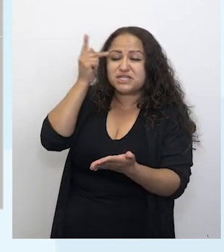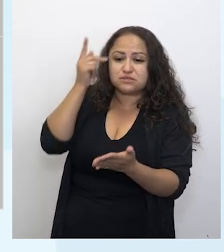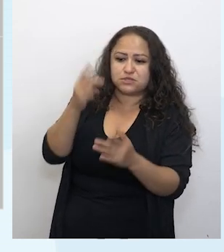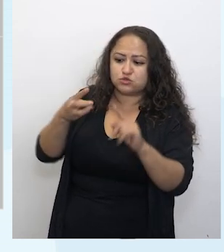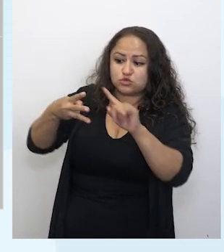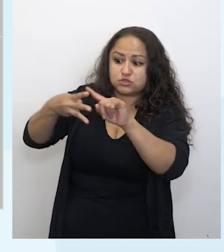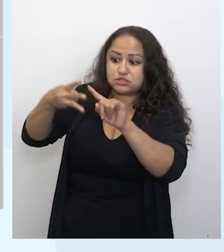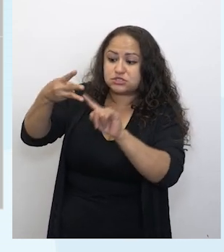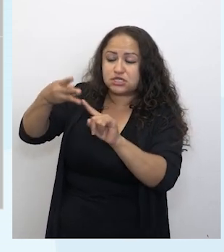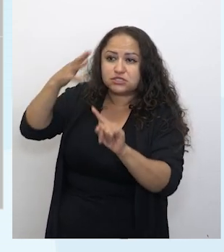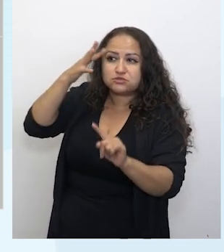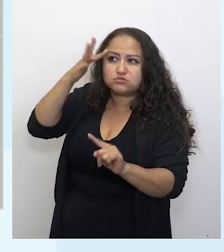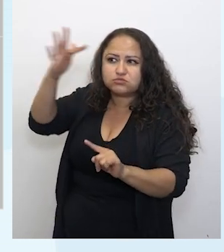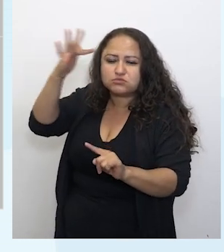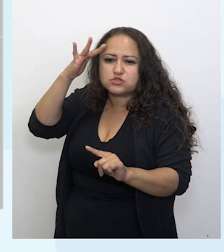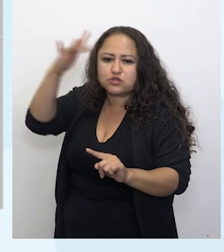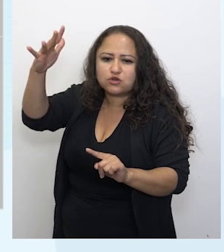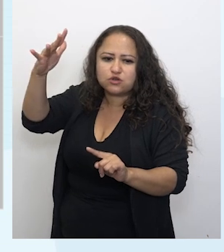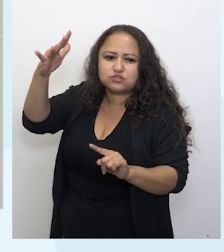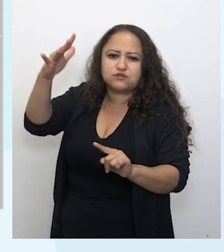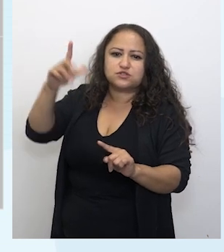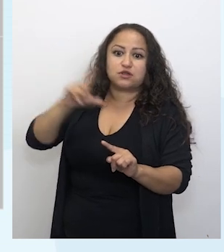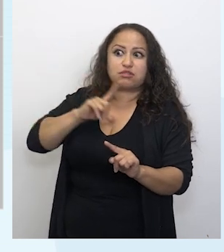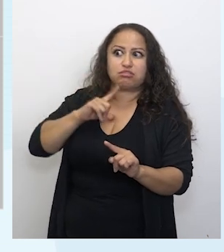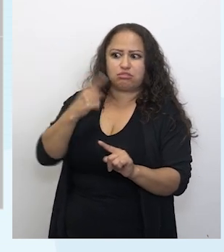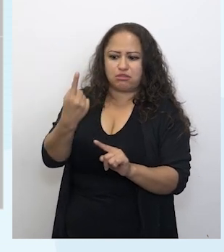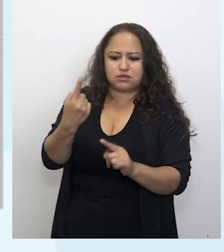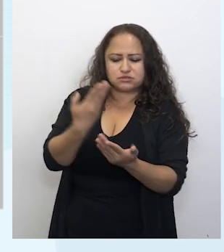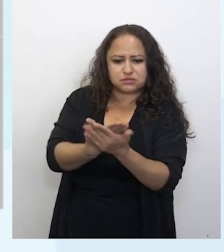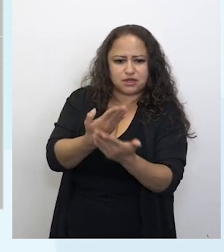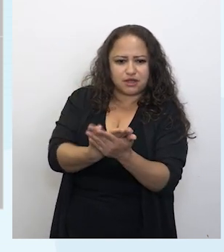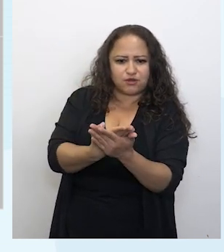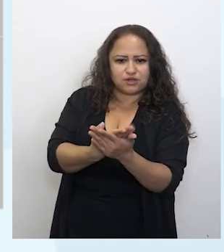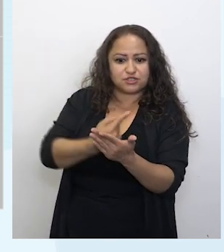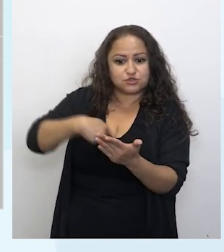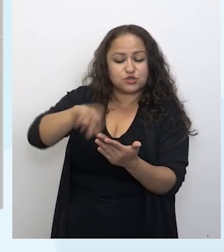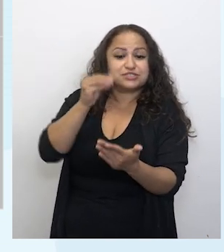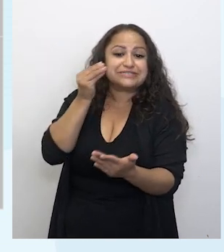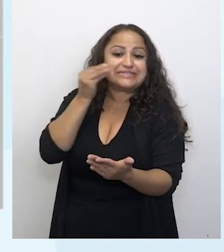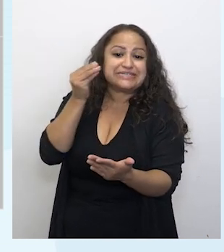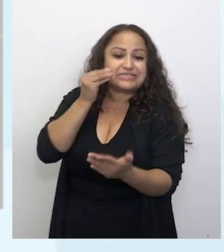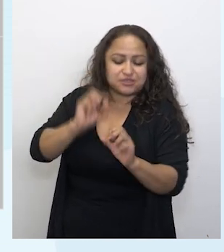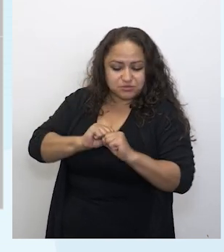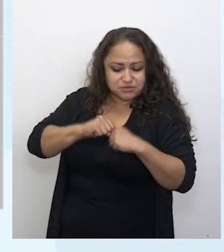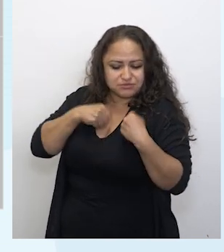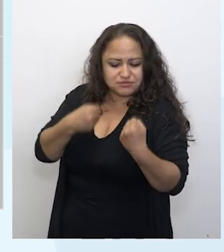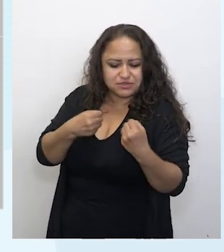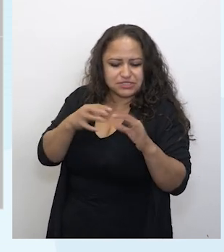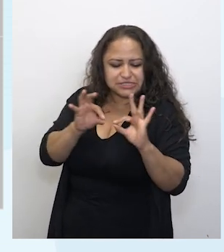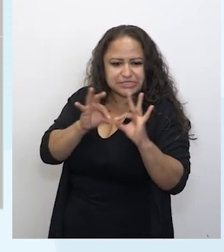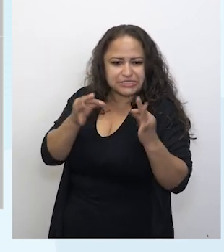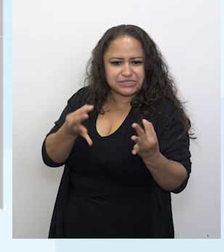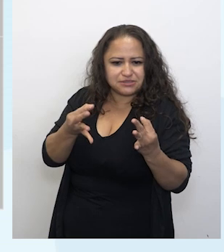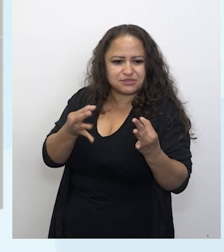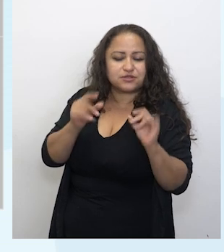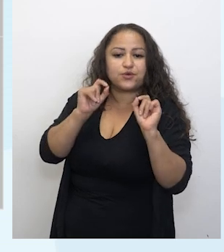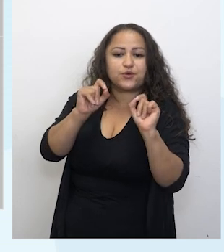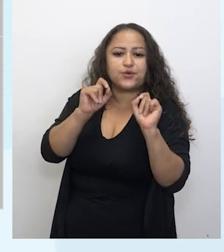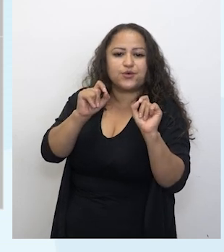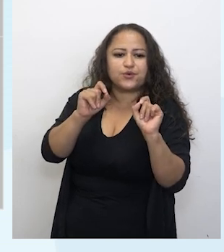3 filósofos que a gente abordou em uma única aula, a gente tenta fazer esse esforço de síntese para que os estudantes possam,